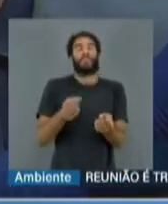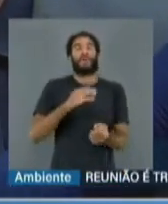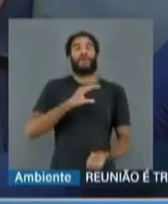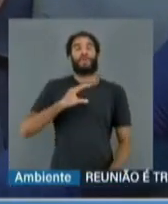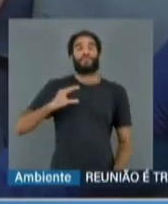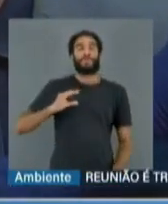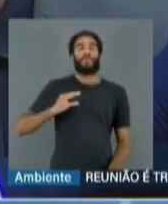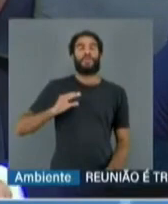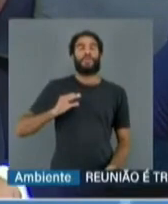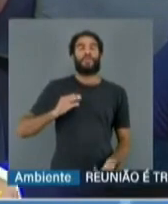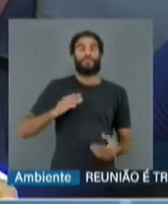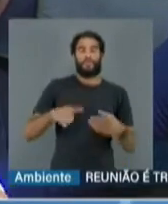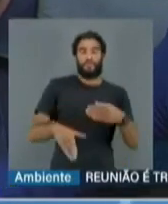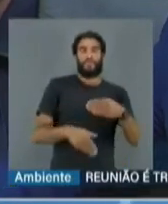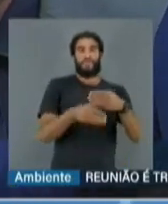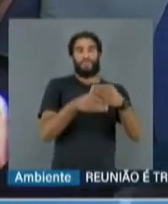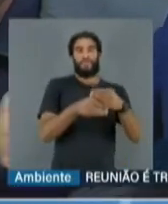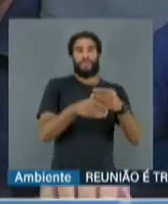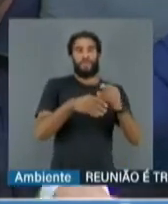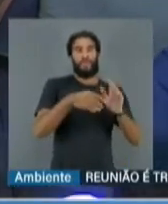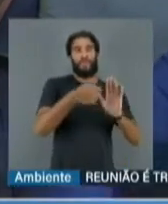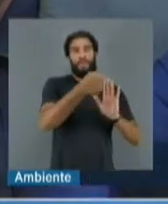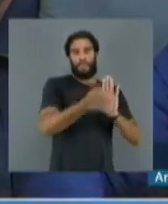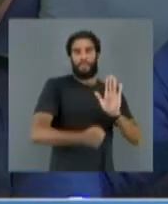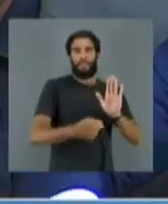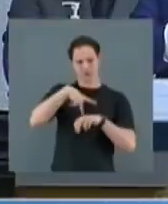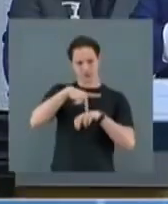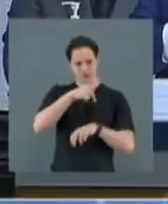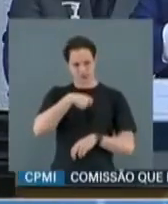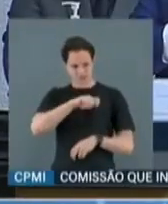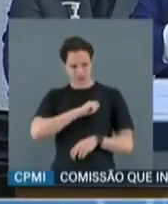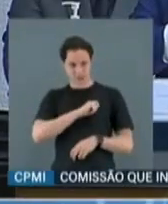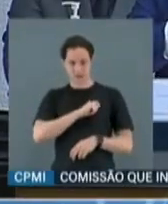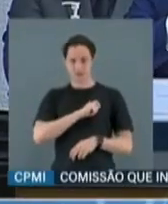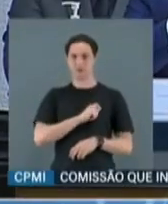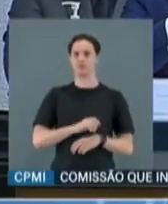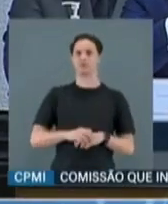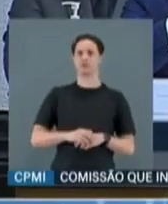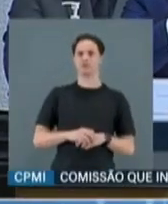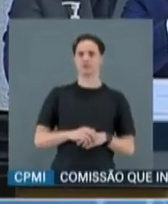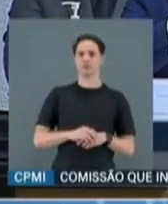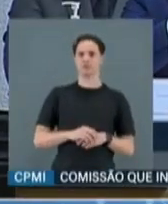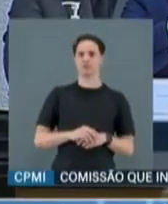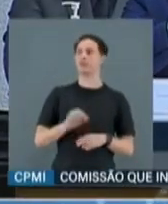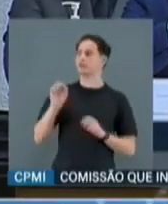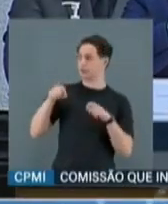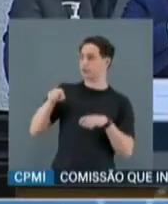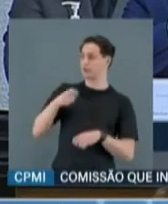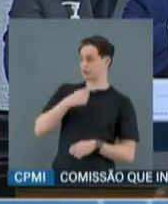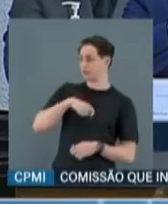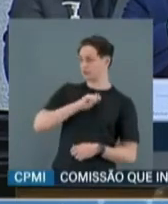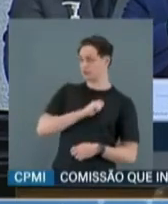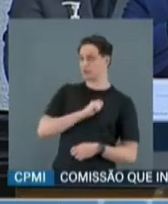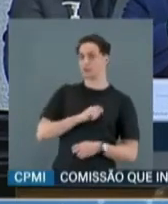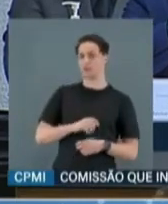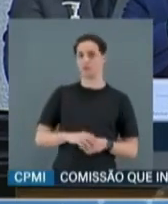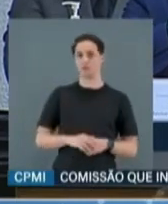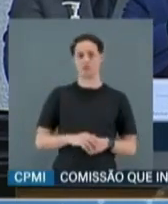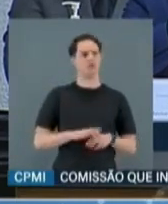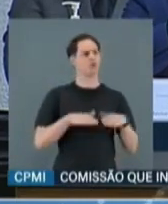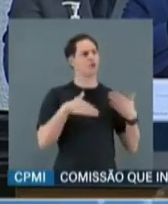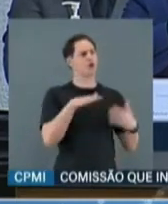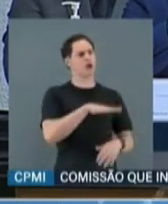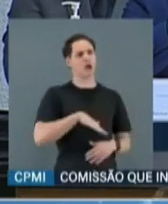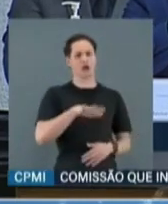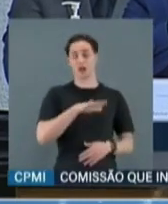BRF foi investido exatamente nessa companhia, cujo dono, de acordo com a senadora Elisiane, estava